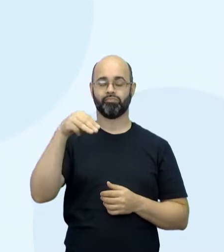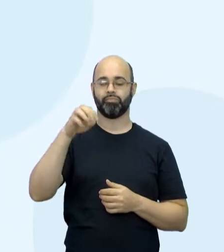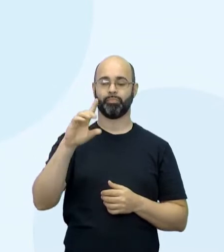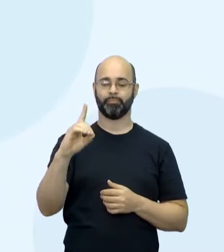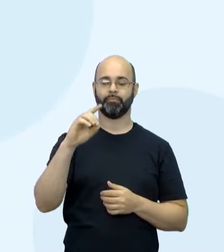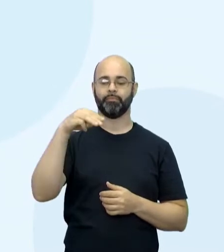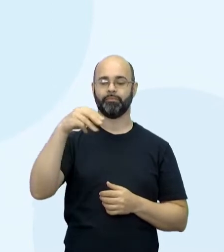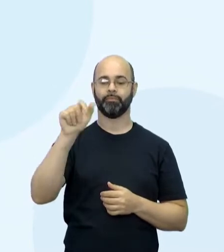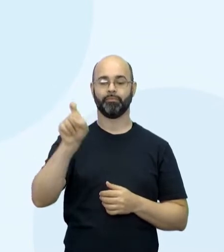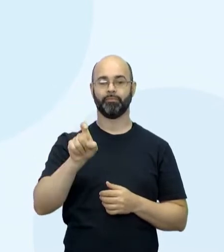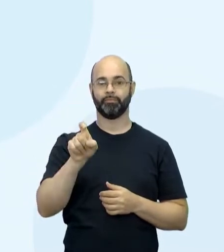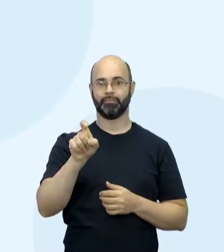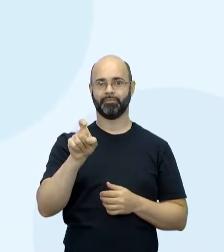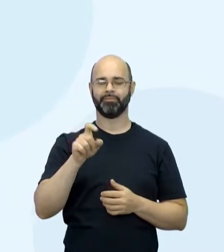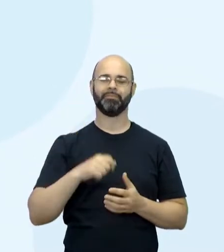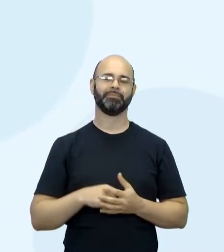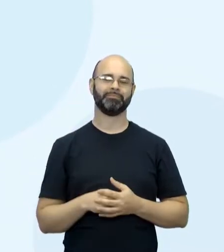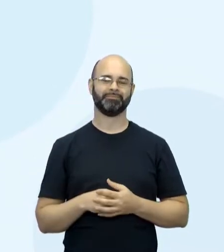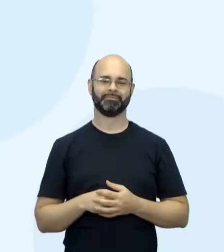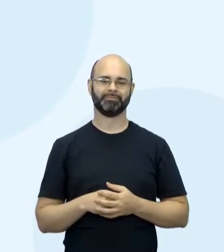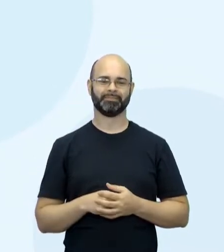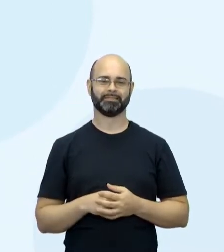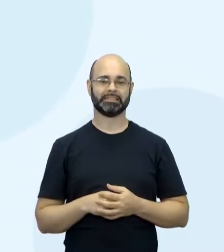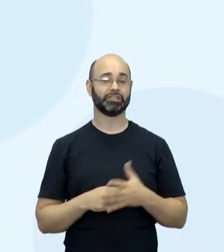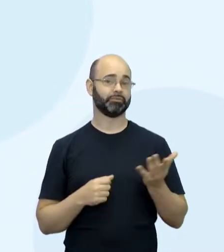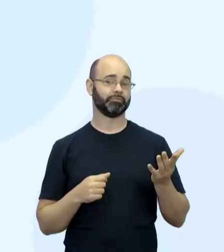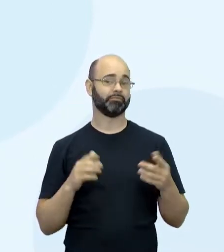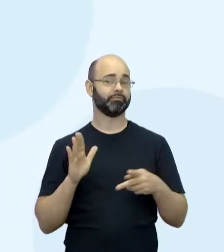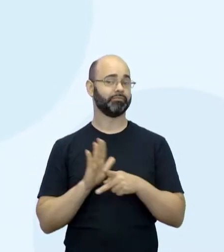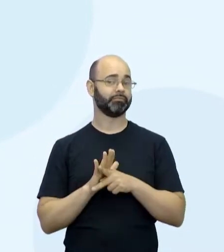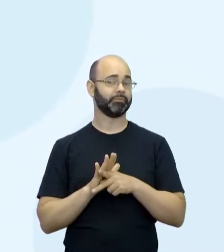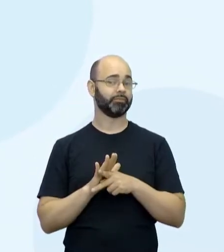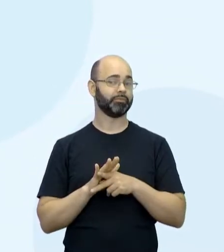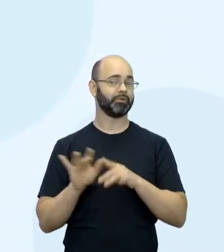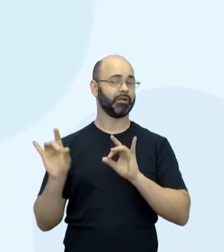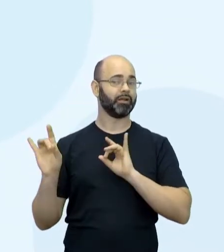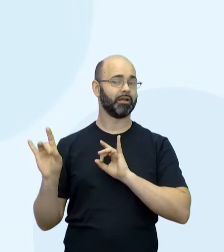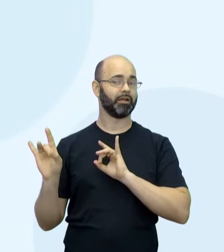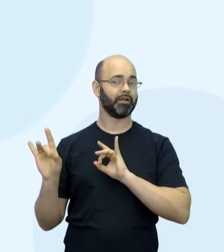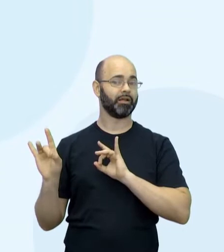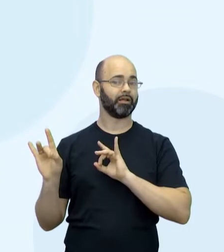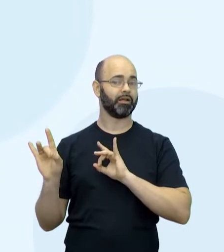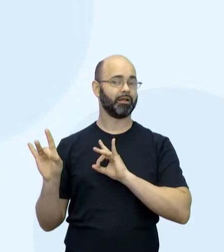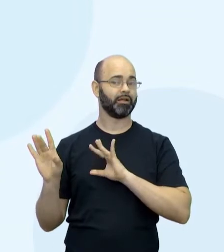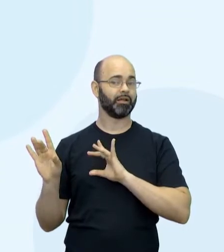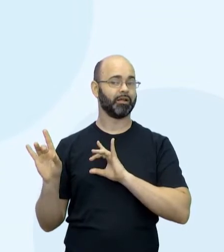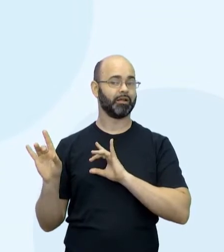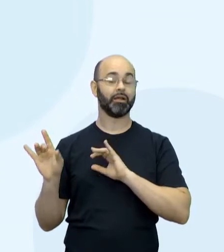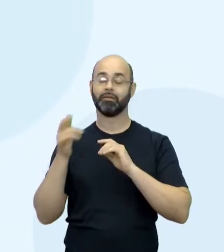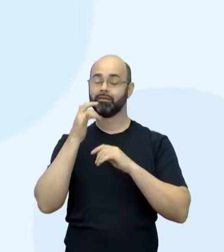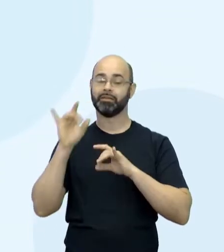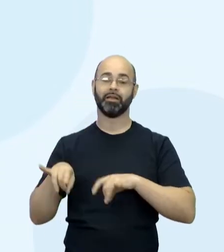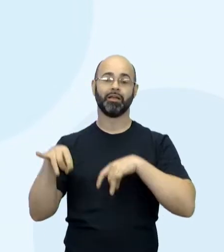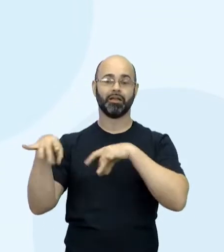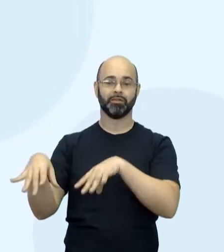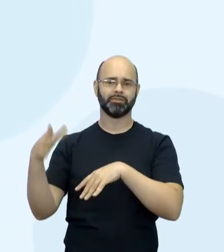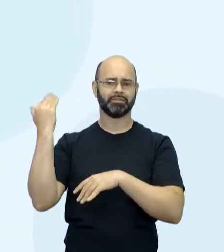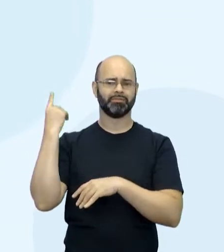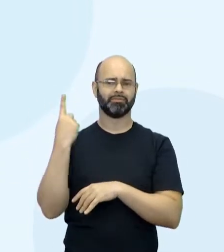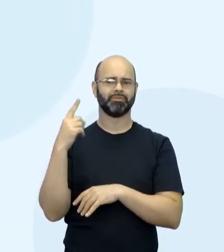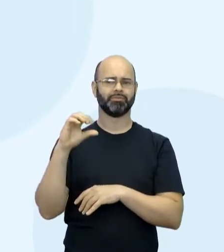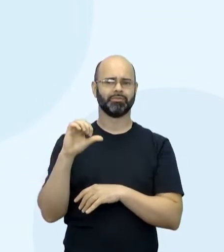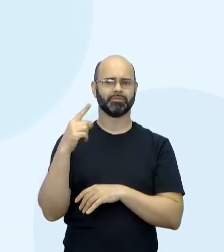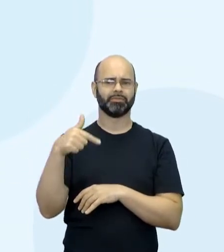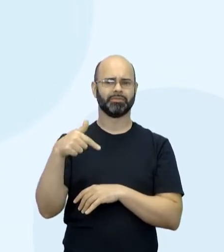Max, ele é da Austrália, tá certo? Estou falando de 79, tá bom? O originalzão lá, com mais de 40